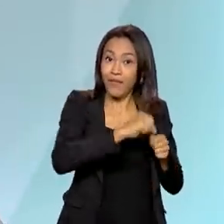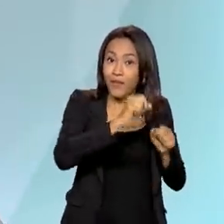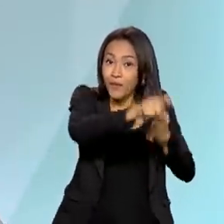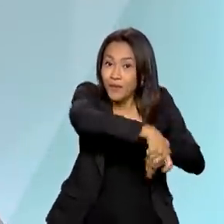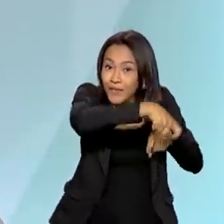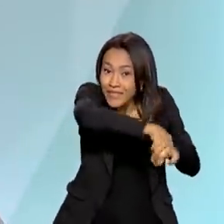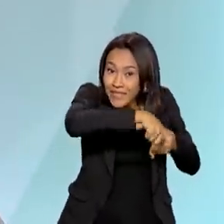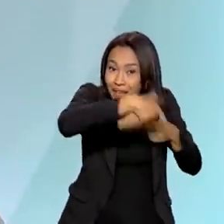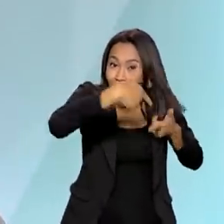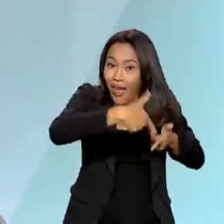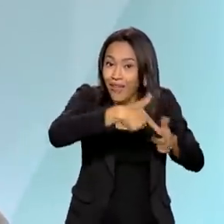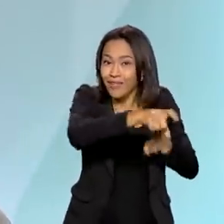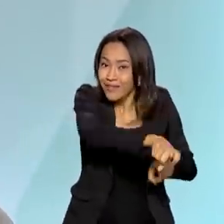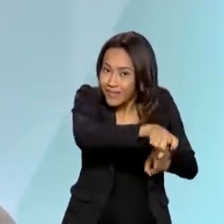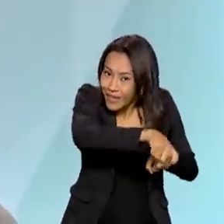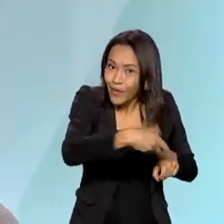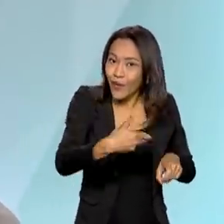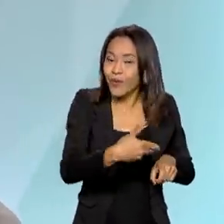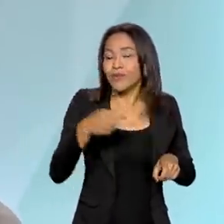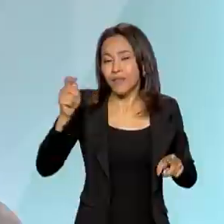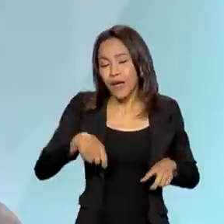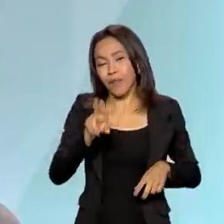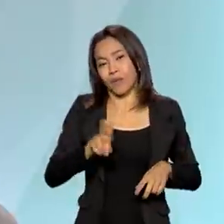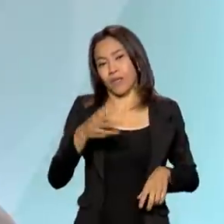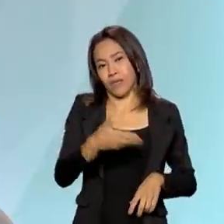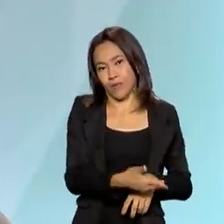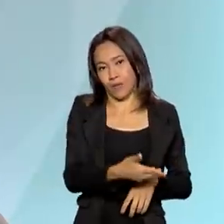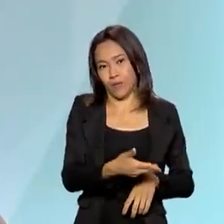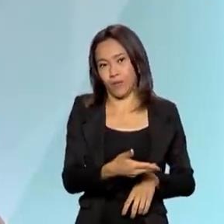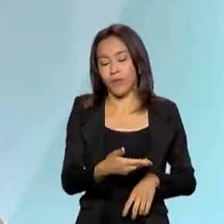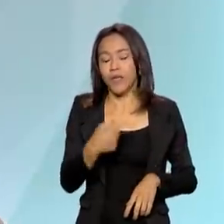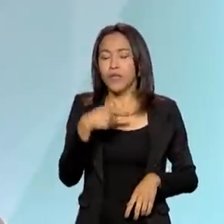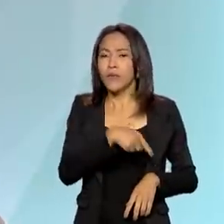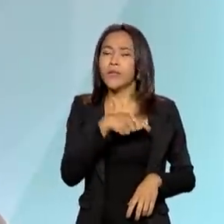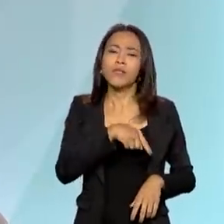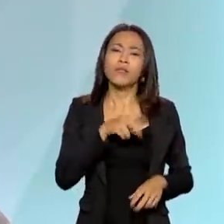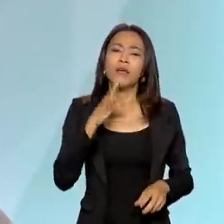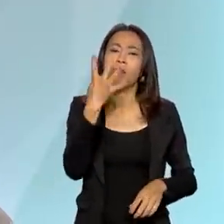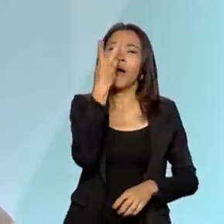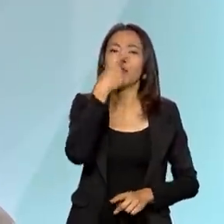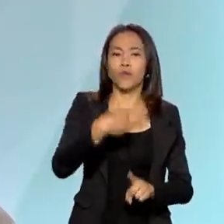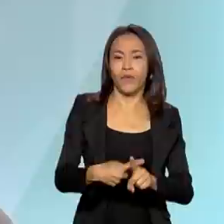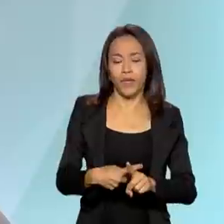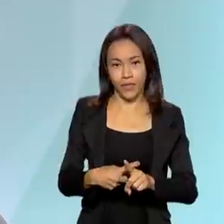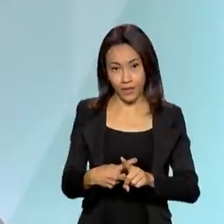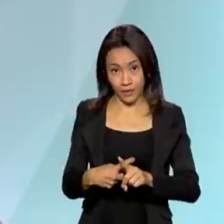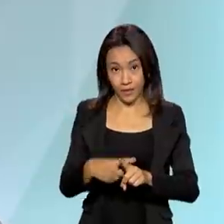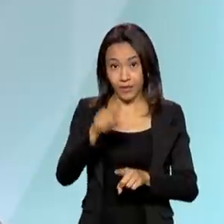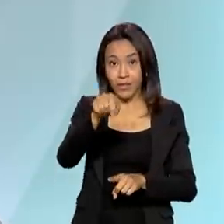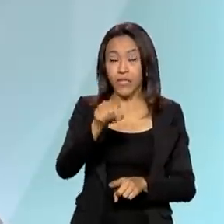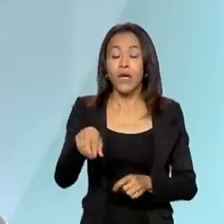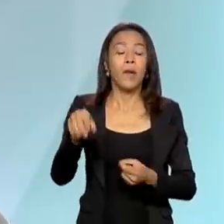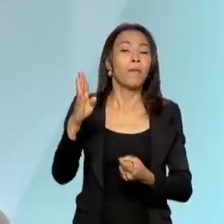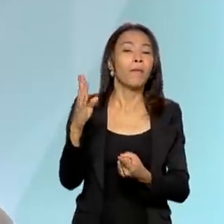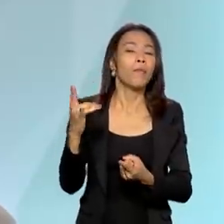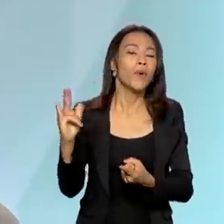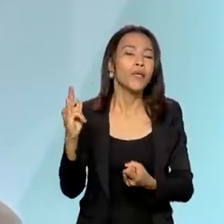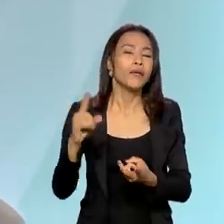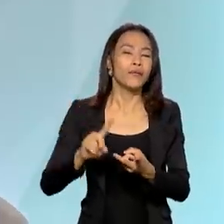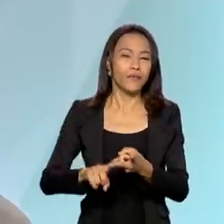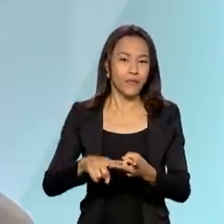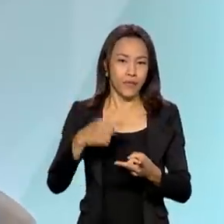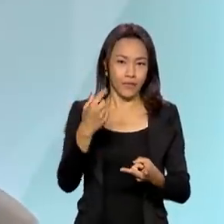interior. Outro ponto importante é que esse volume equivale a quatro vezes o gasoduto Brasil-Bolívia em volume de gás.